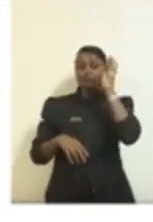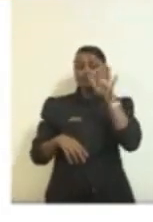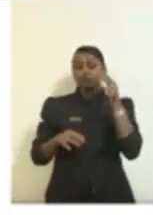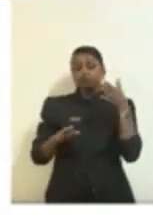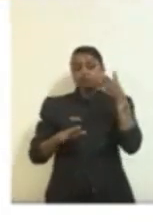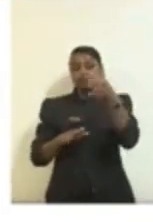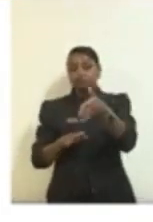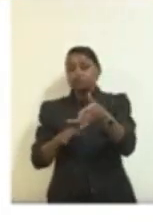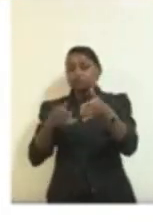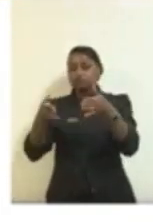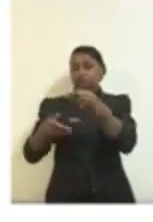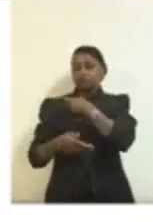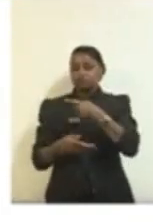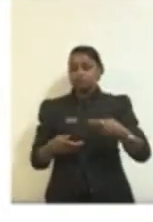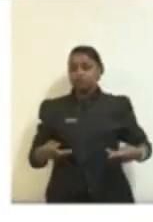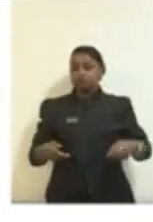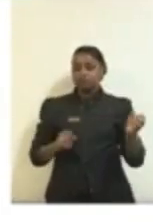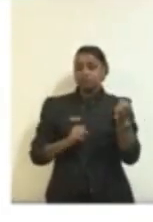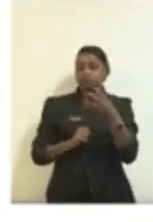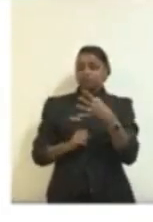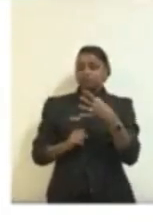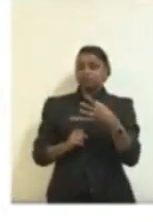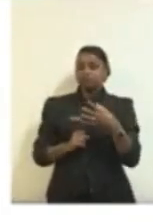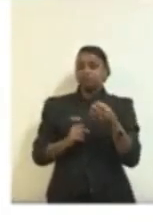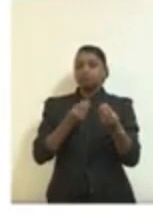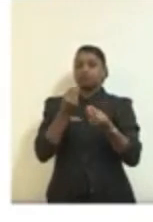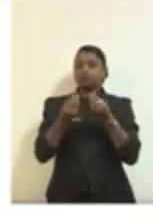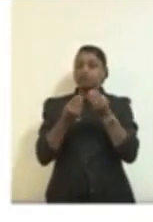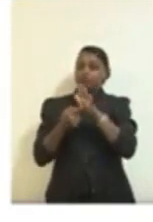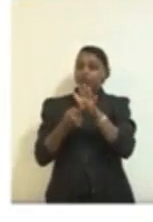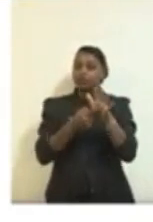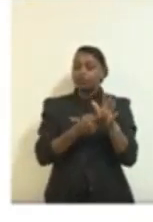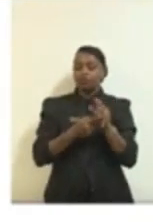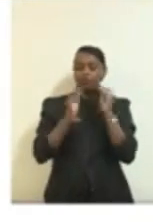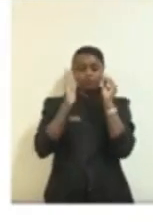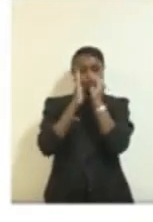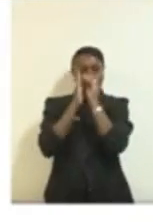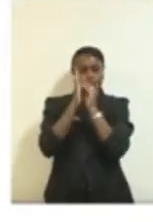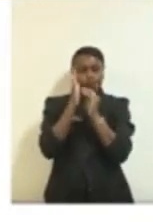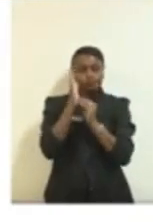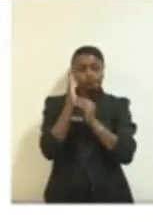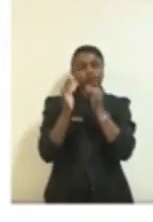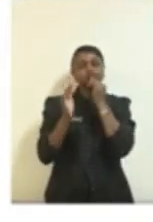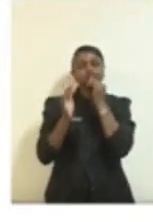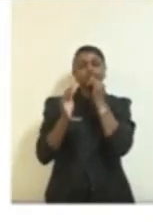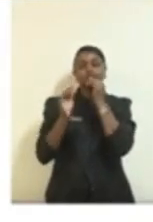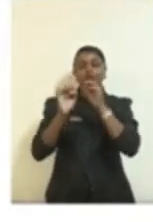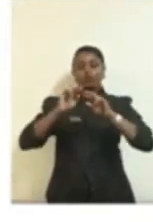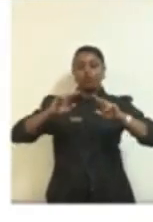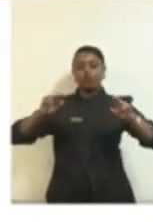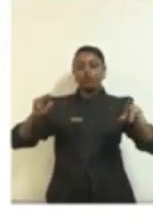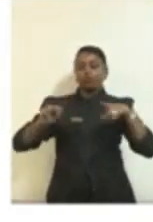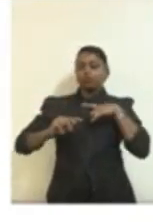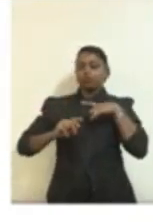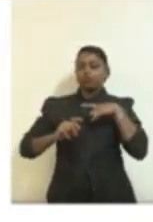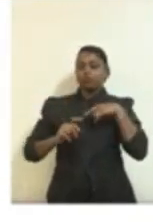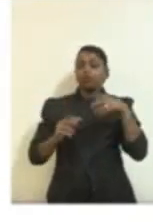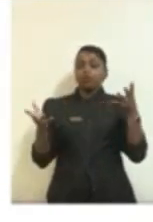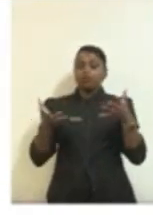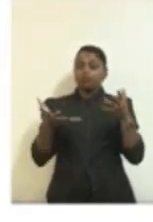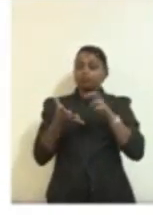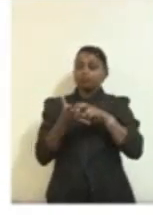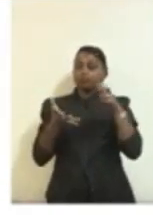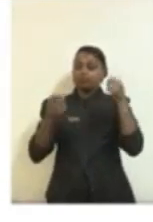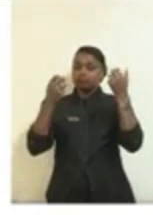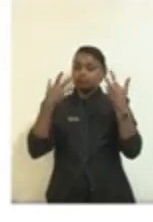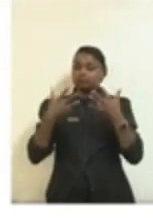isso nas políticas, né? Então, mas acho que é um dado super importante. E aí, hoje de manhã, discutimos isso já um pouco,